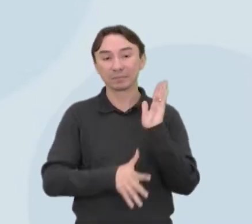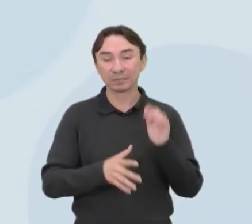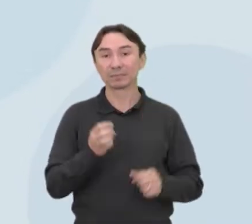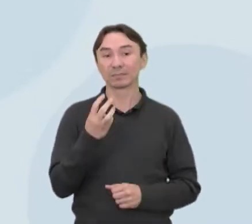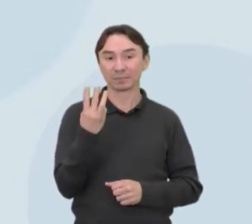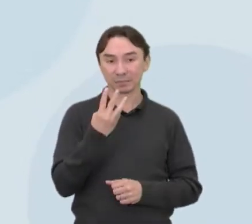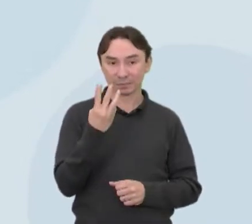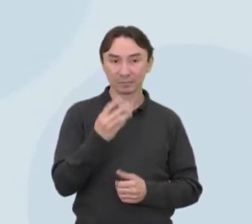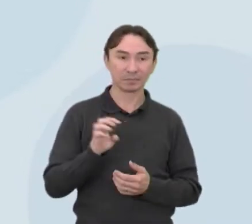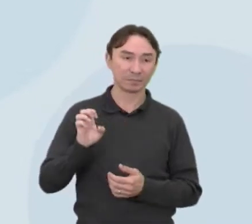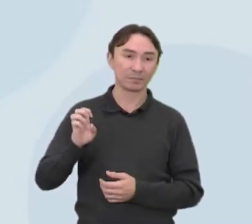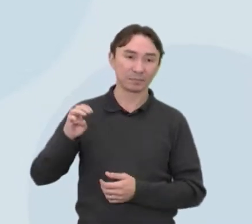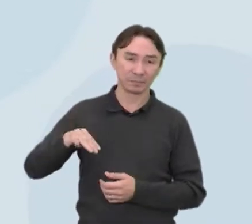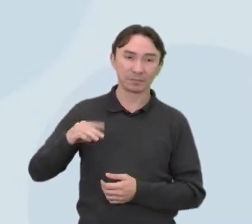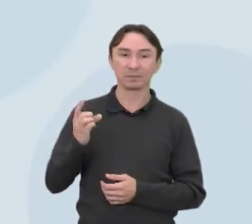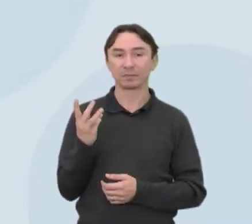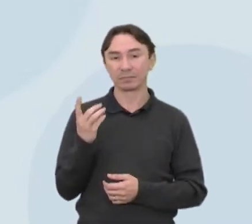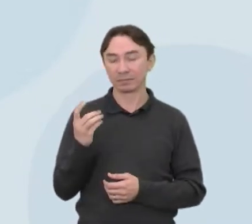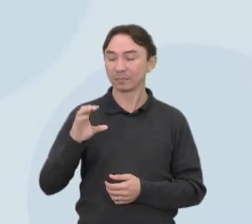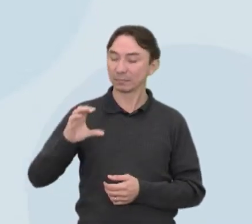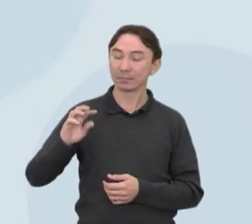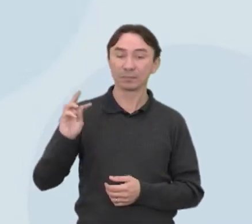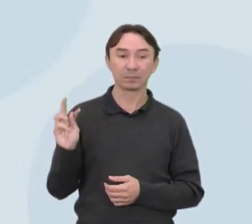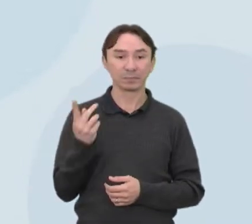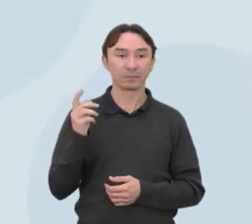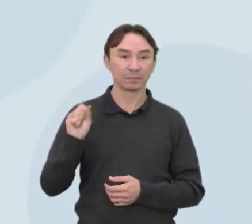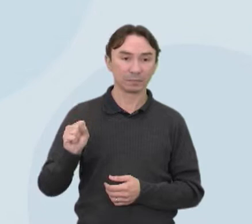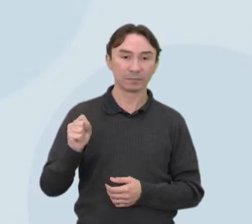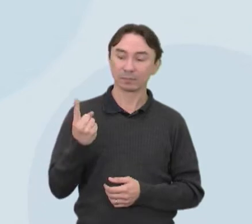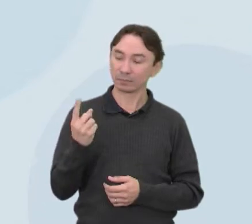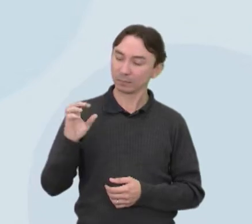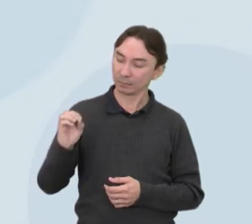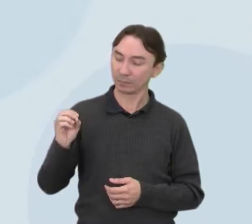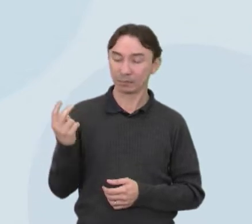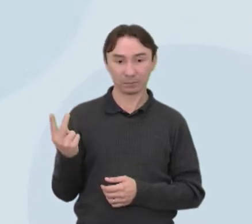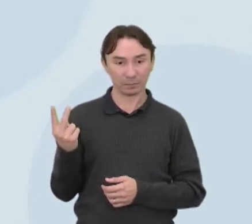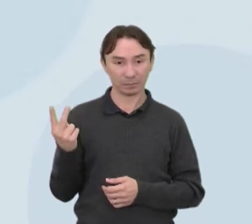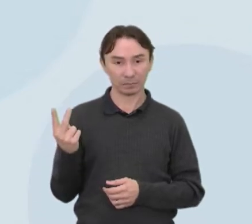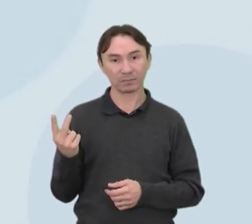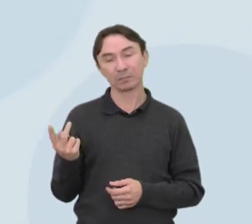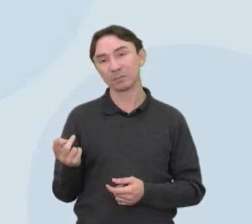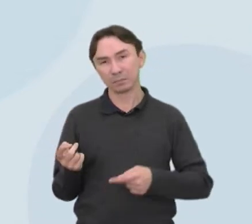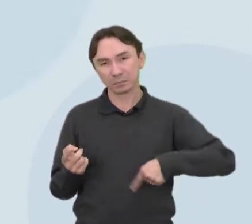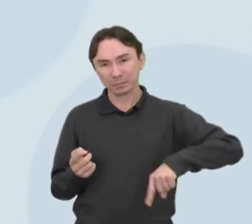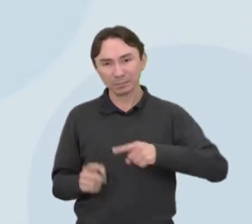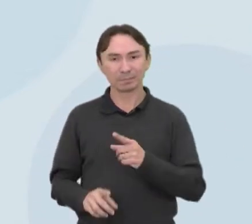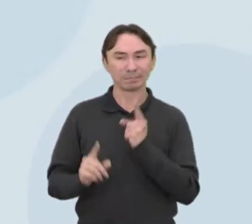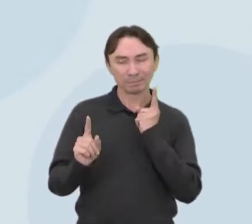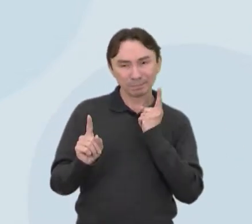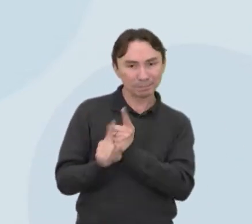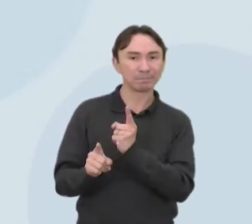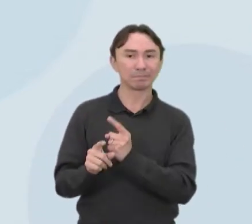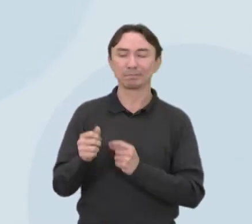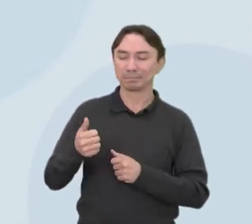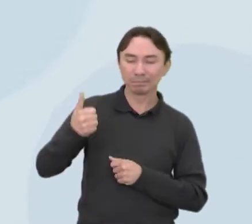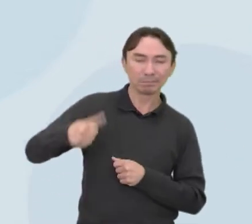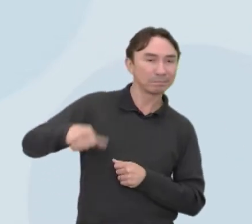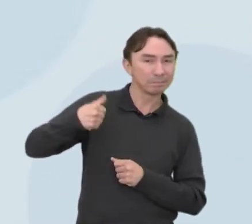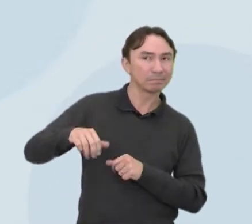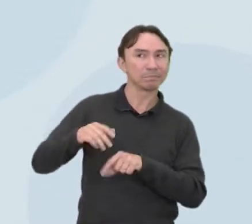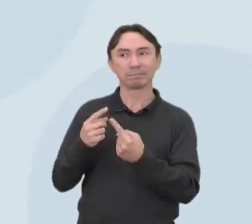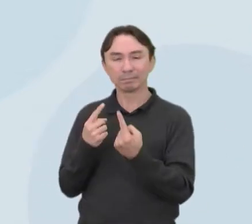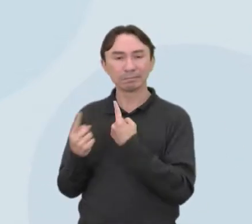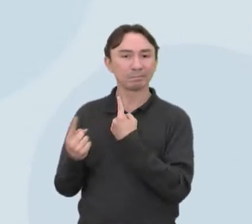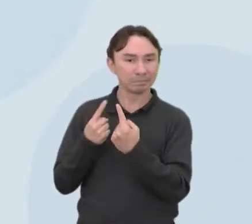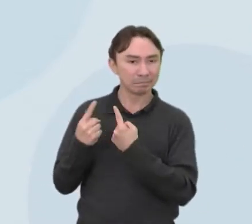13 CHS 102, onde a gente identifica, analisa e discute as circunstâncias